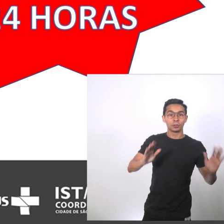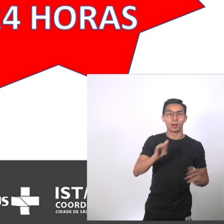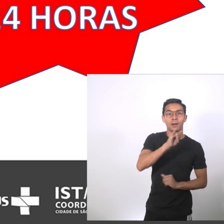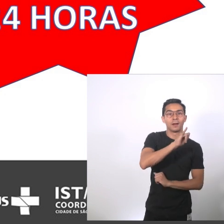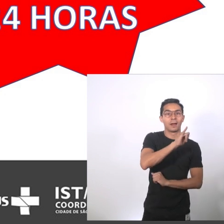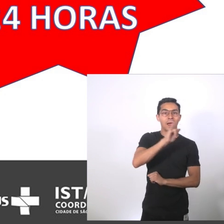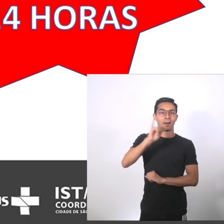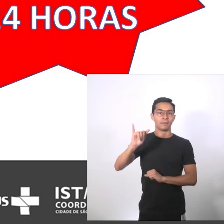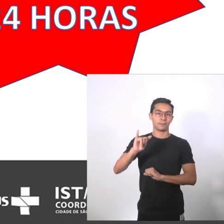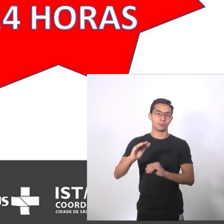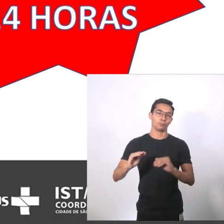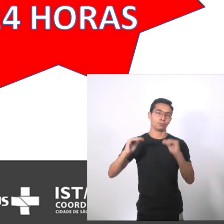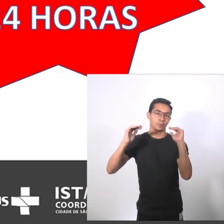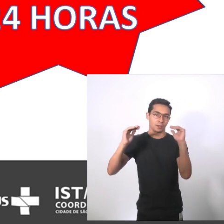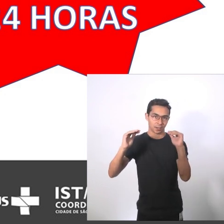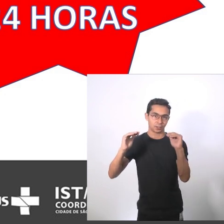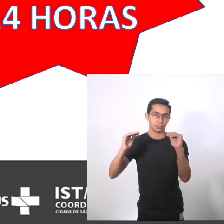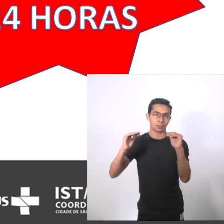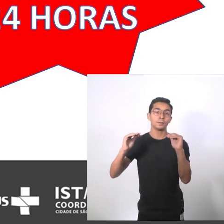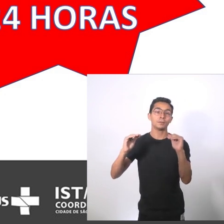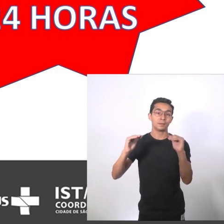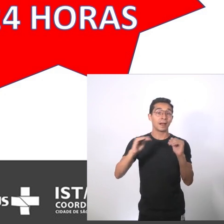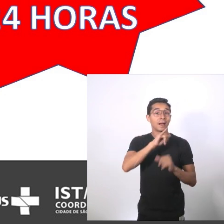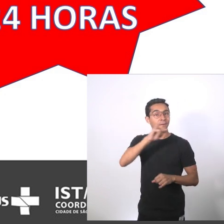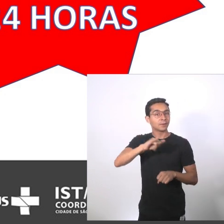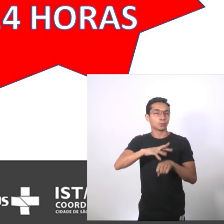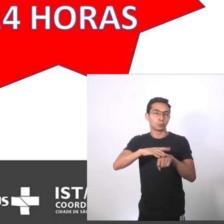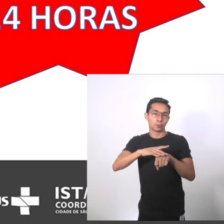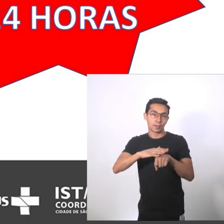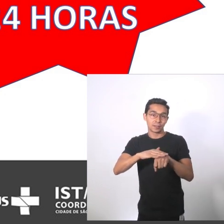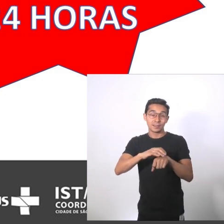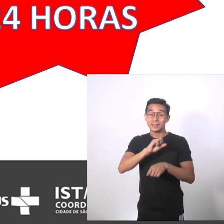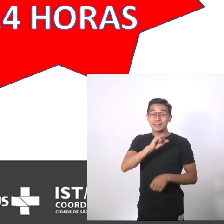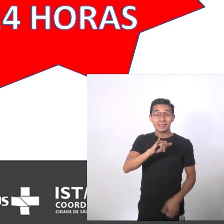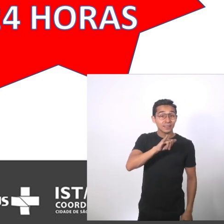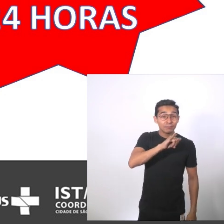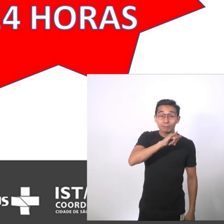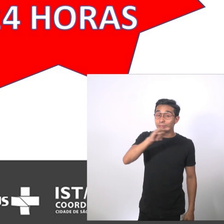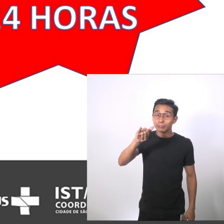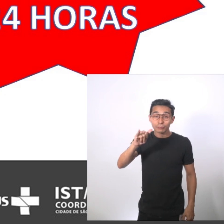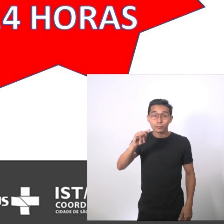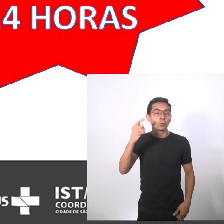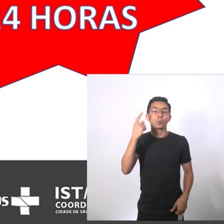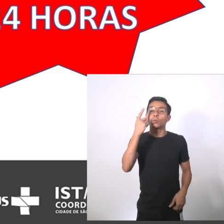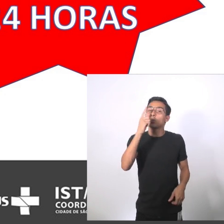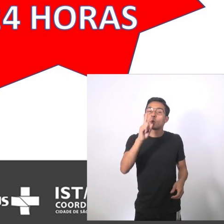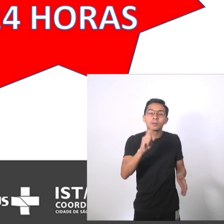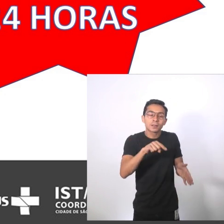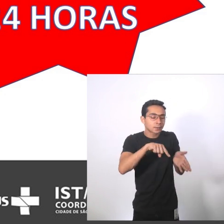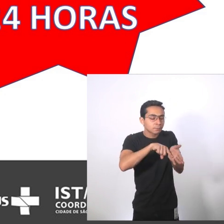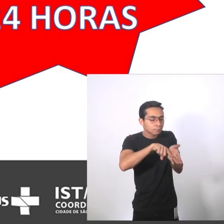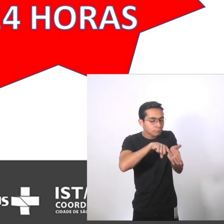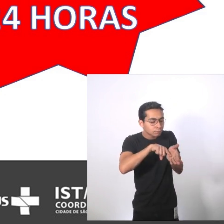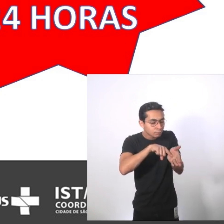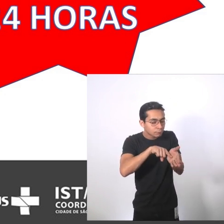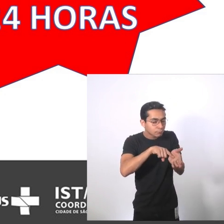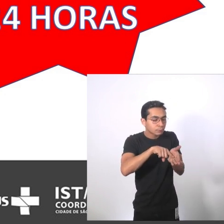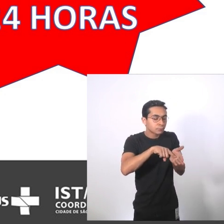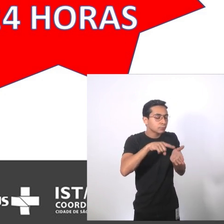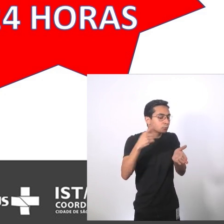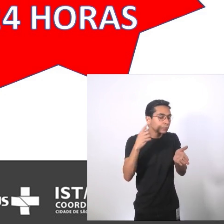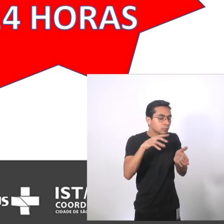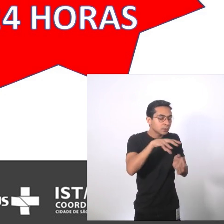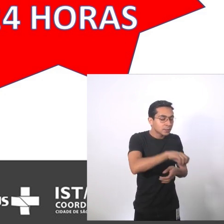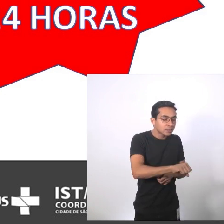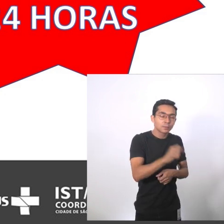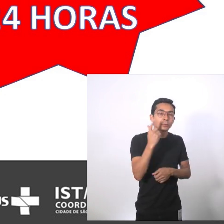não notificar, a gente não consegue colher exame. Porque quando a gente colhe o exame, são 3